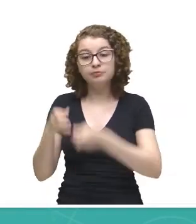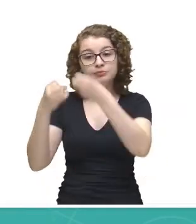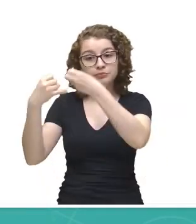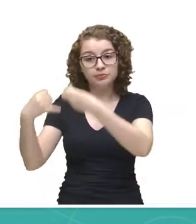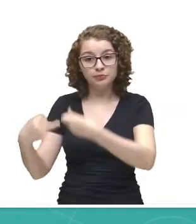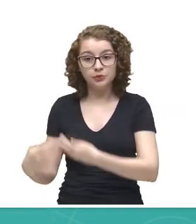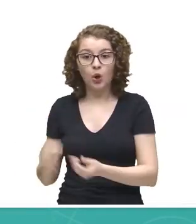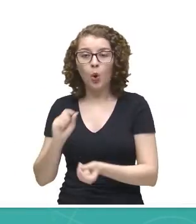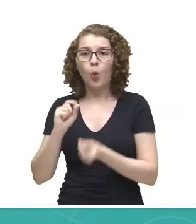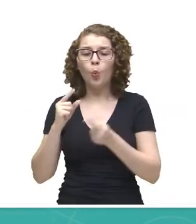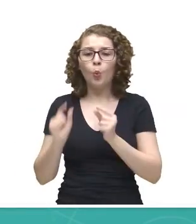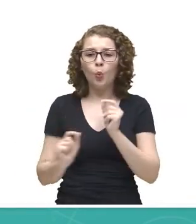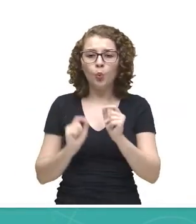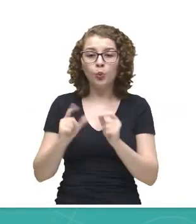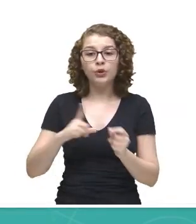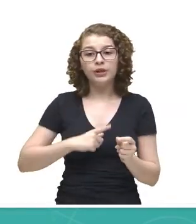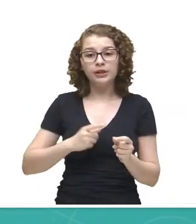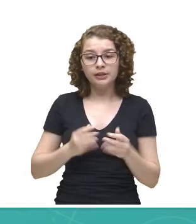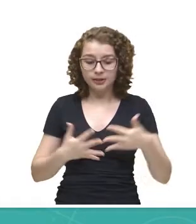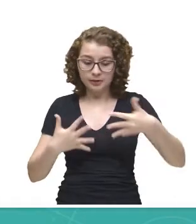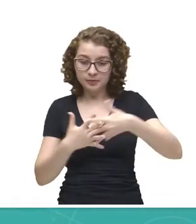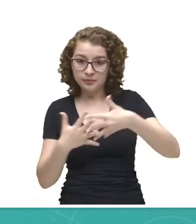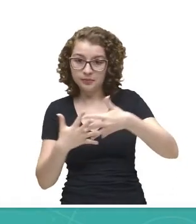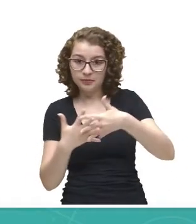que é composto o tecido conjuntivo.